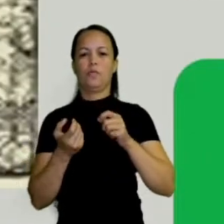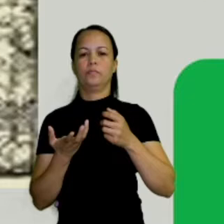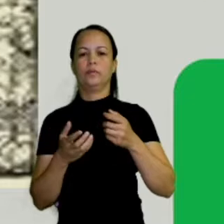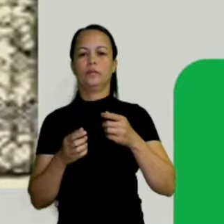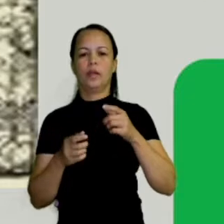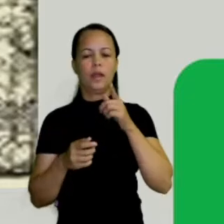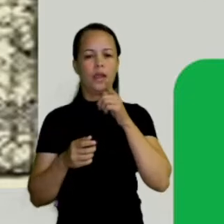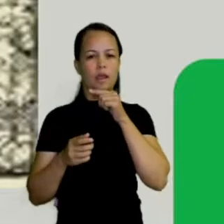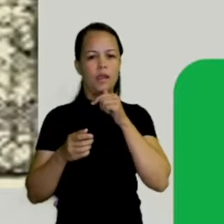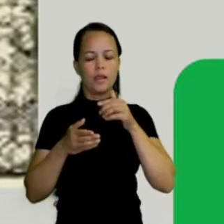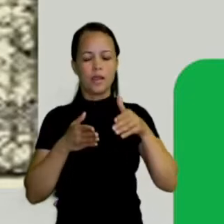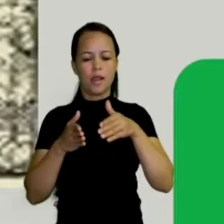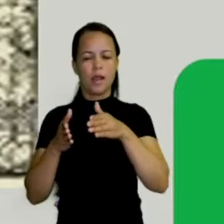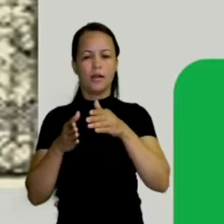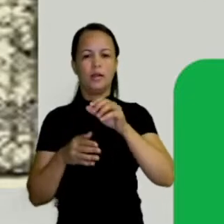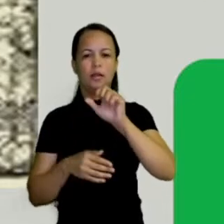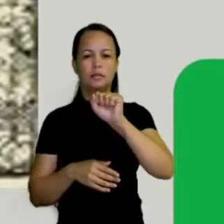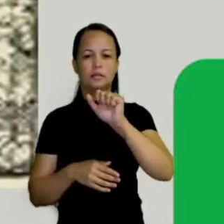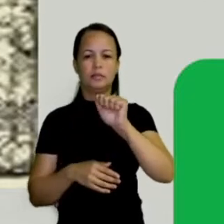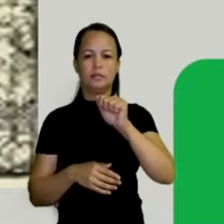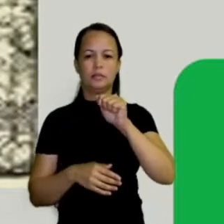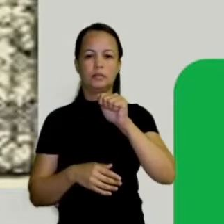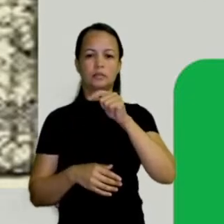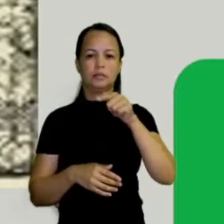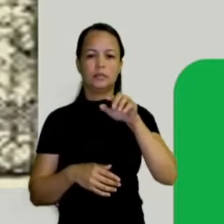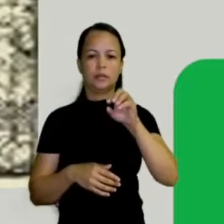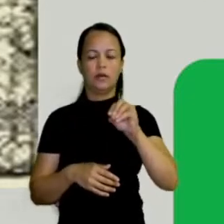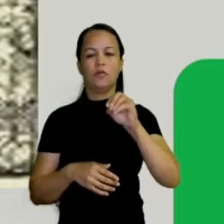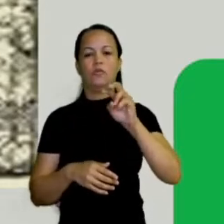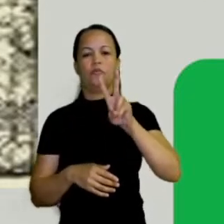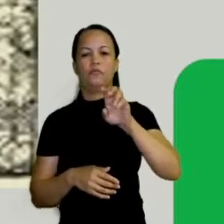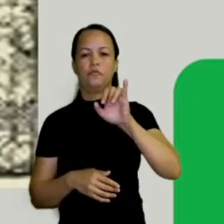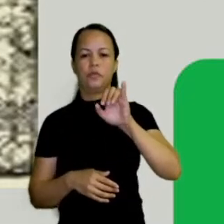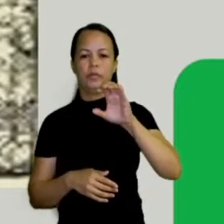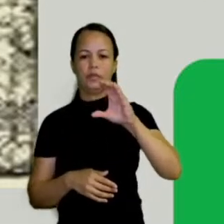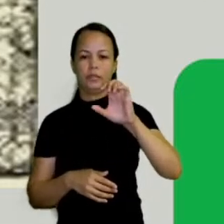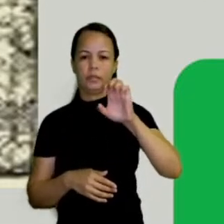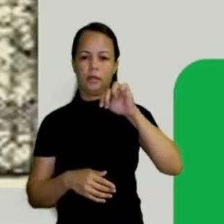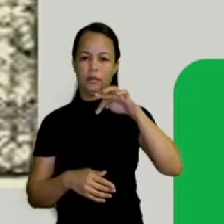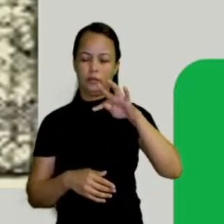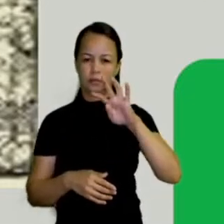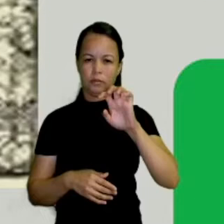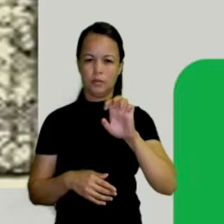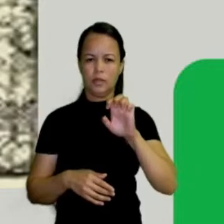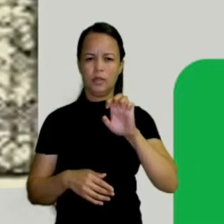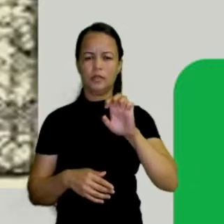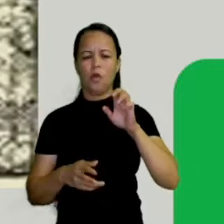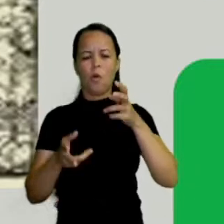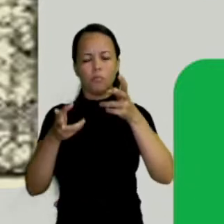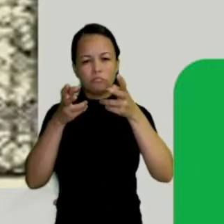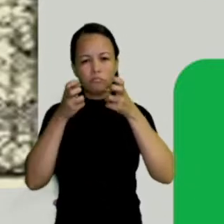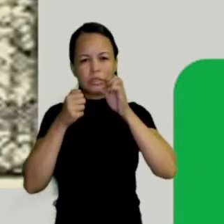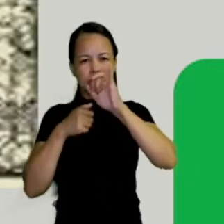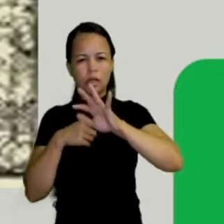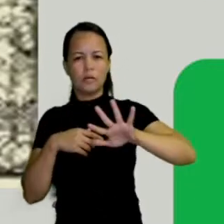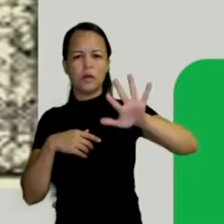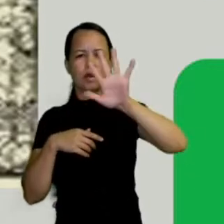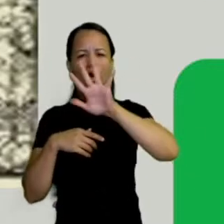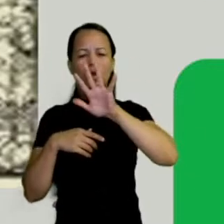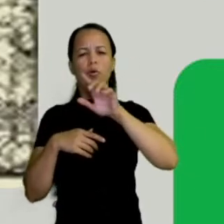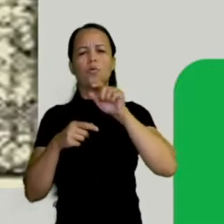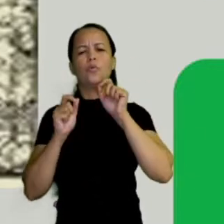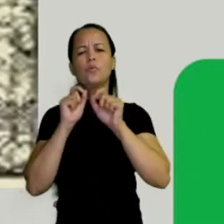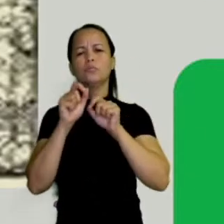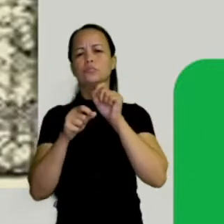Vicente. Aí eu quero que vocês observem, certo? Todo esse contexto aqui na imagem. O que é que vocês